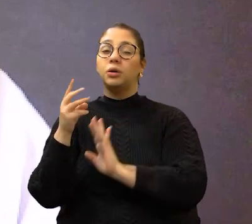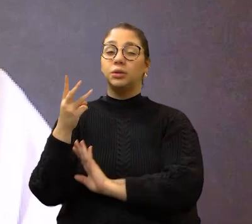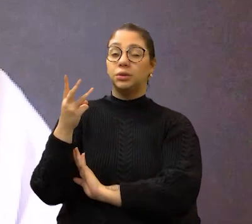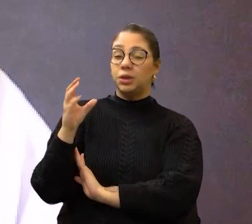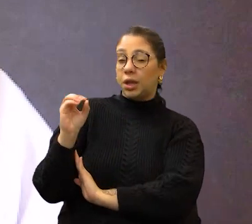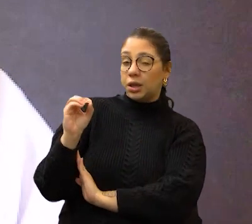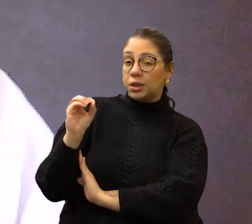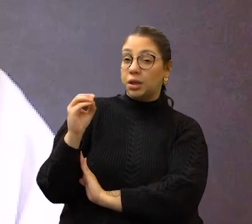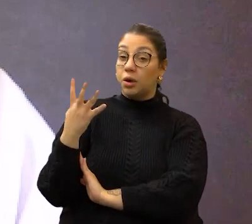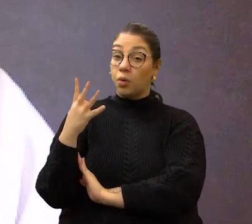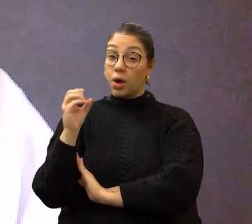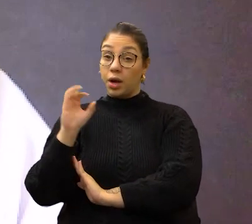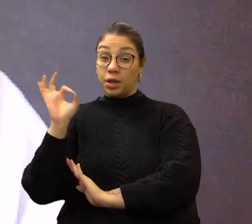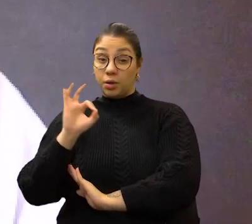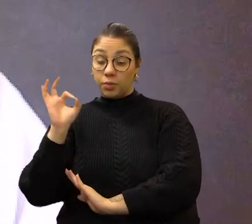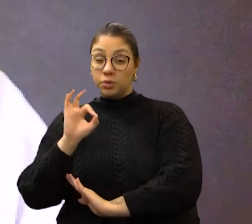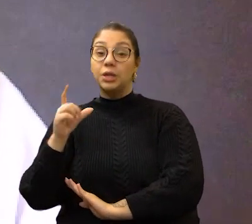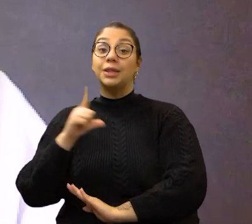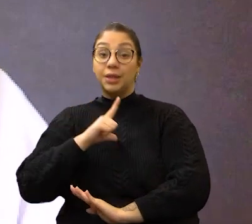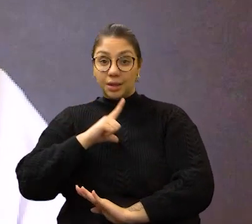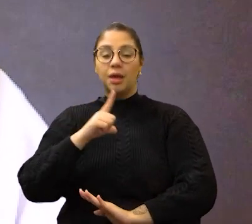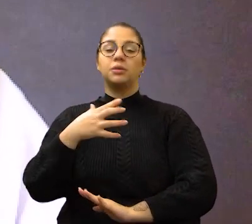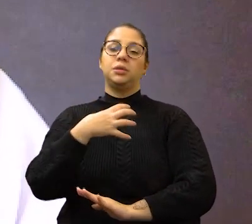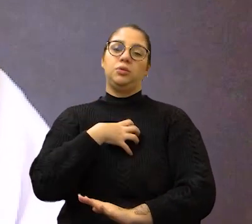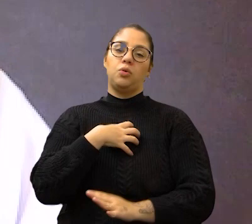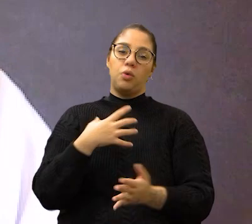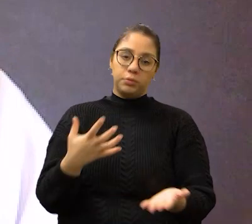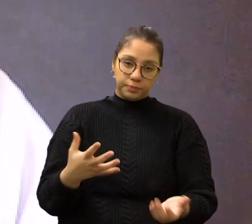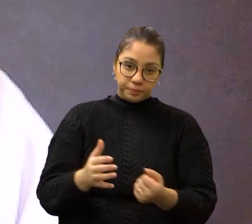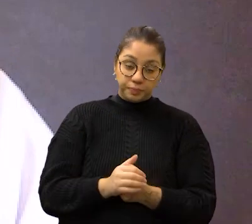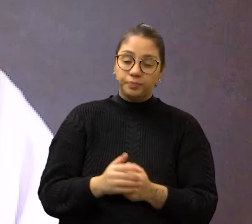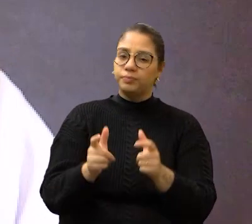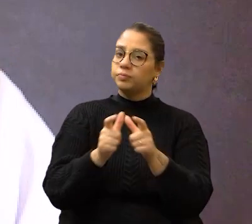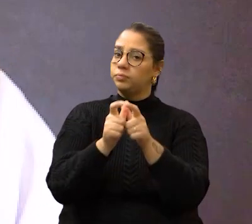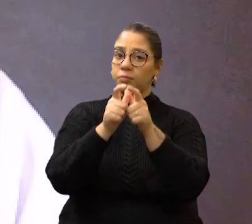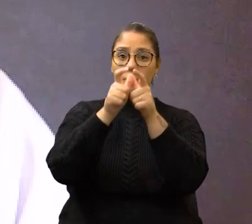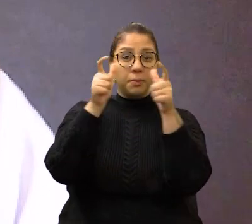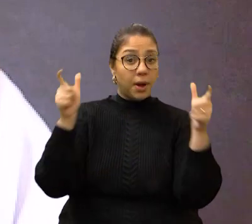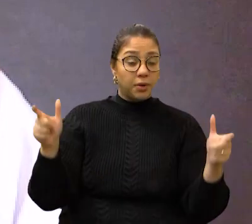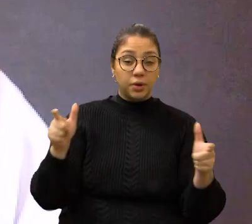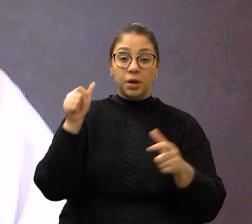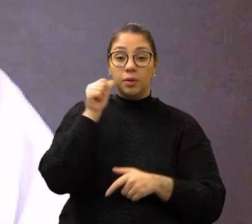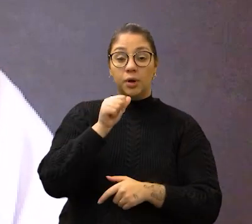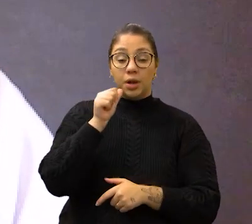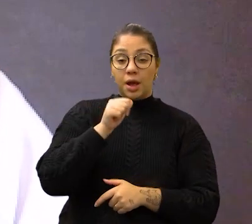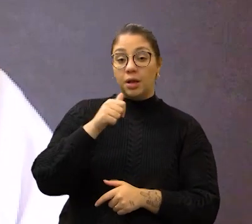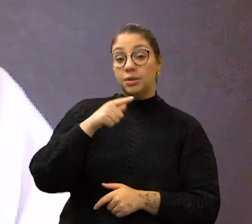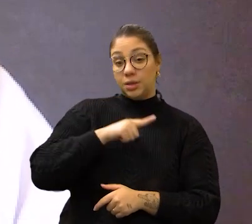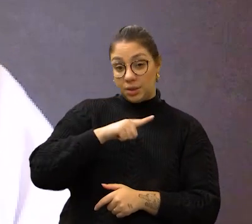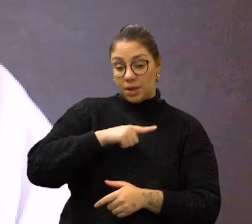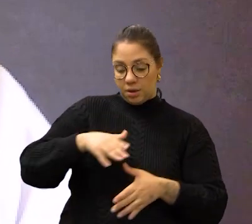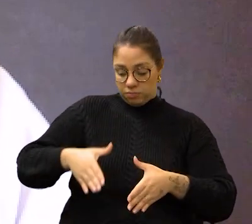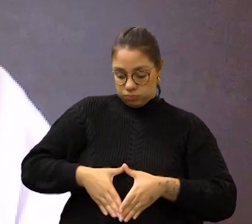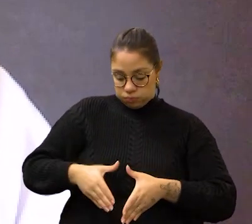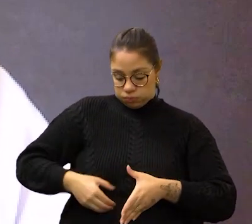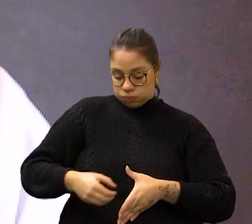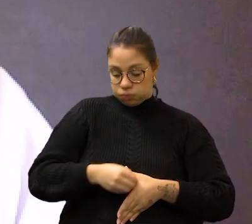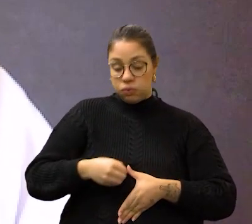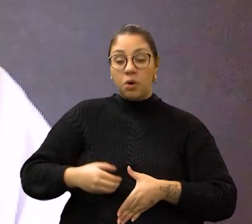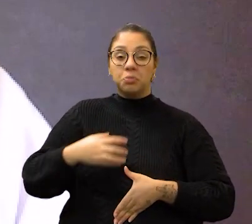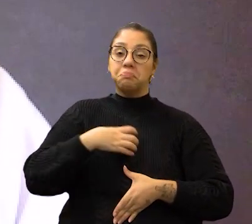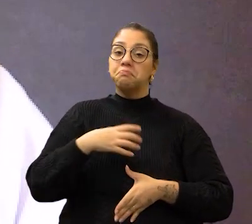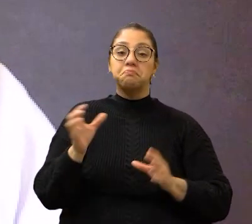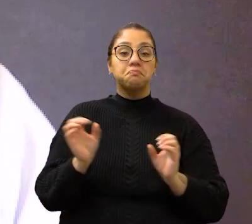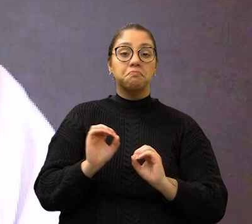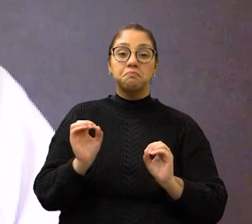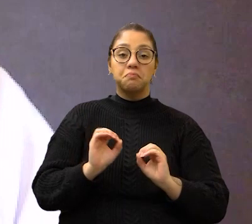e 40% vão ter algum sintoma. Ou seja, a grande maioria dos miomas são assintomáticos. Ou seja, a gente pode